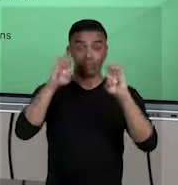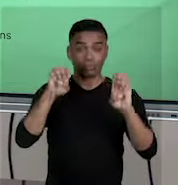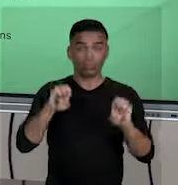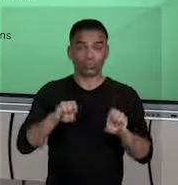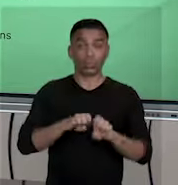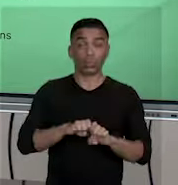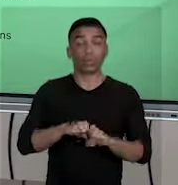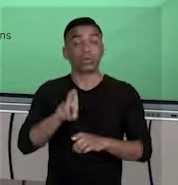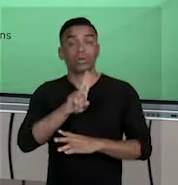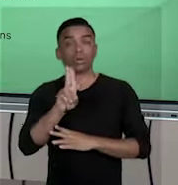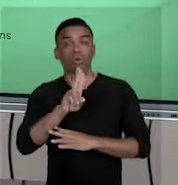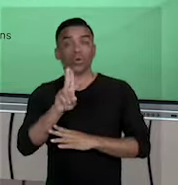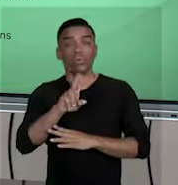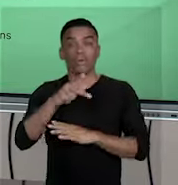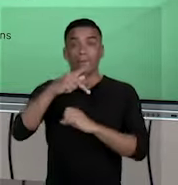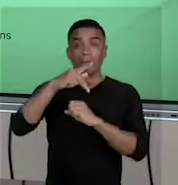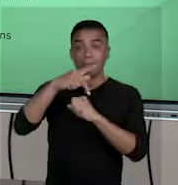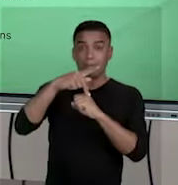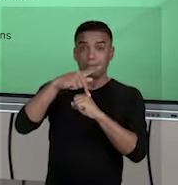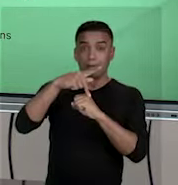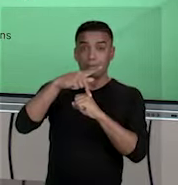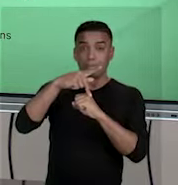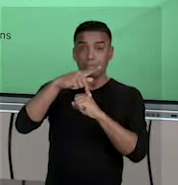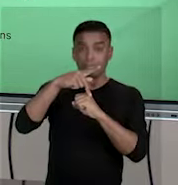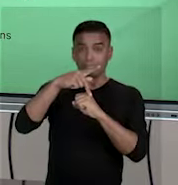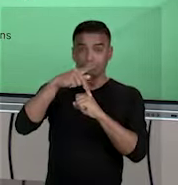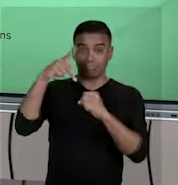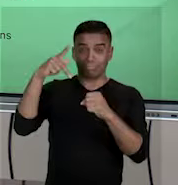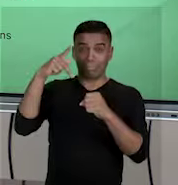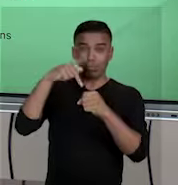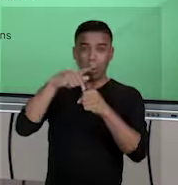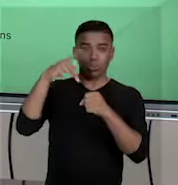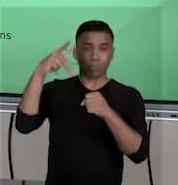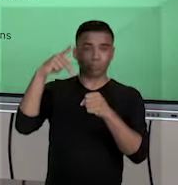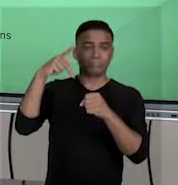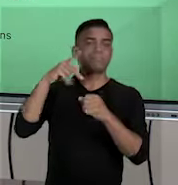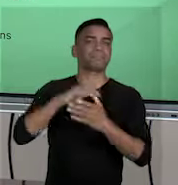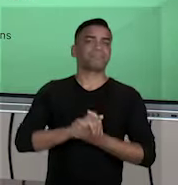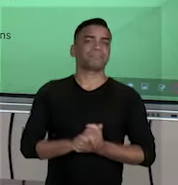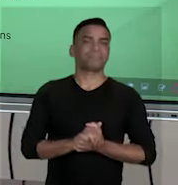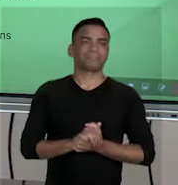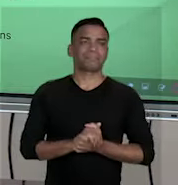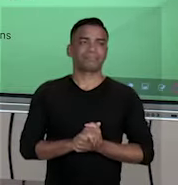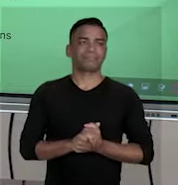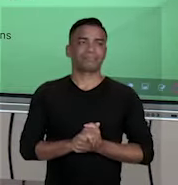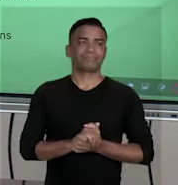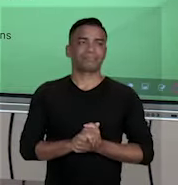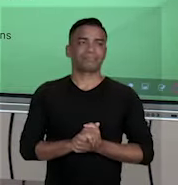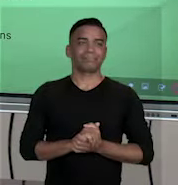gente chama de prótons. Fiquei sem a caneta novamente.